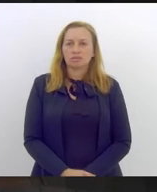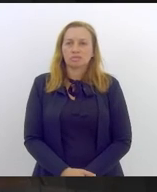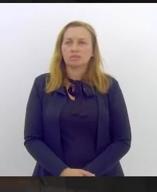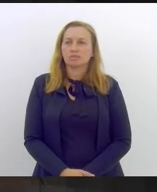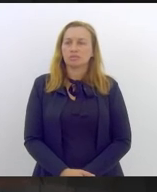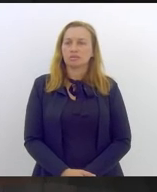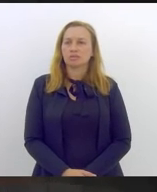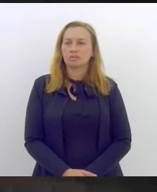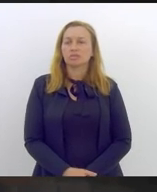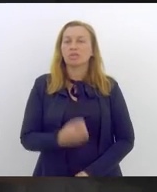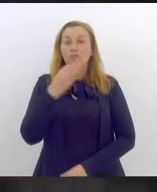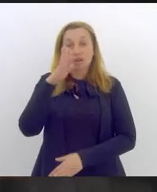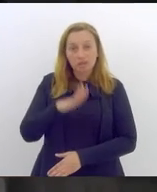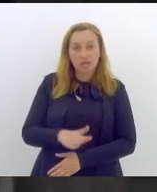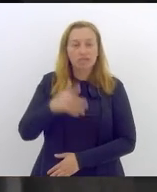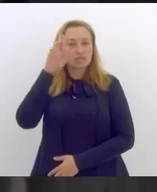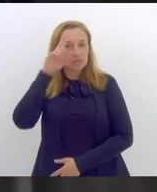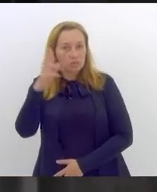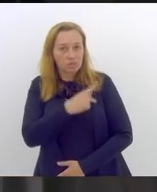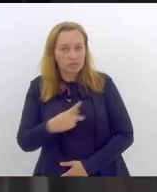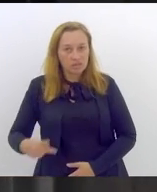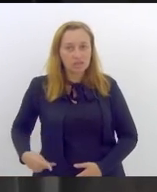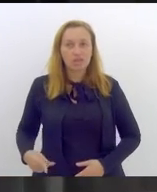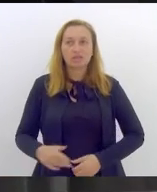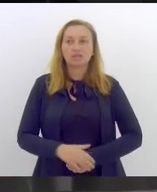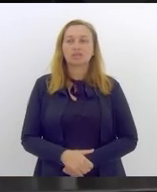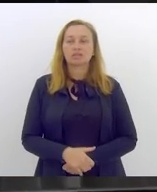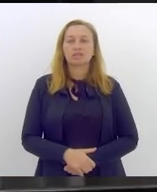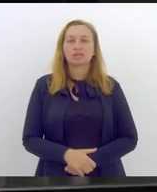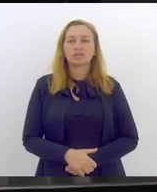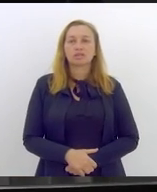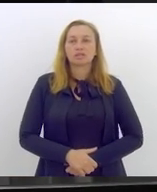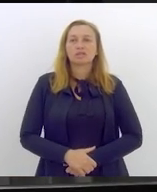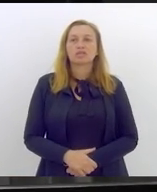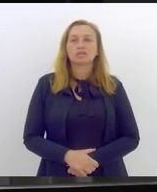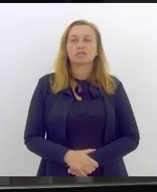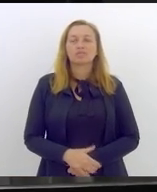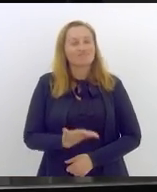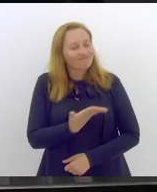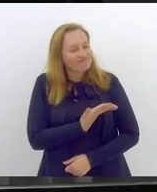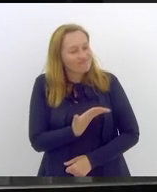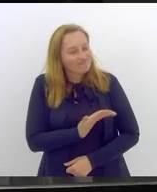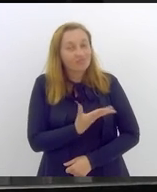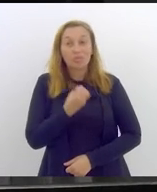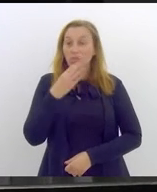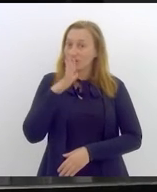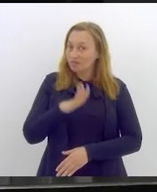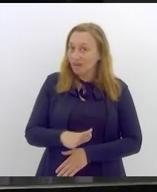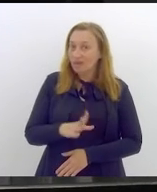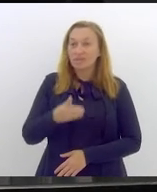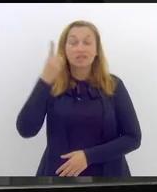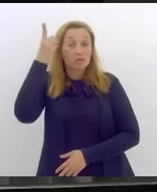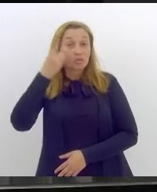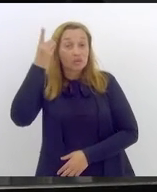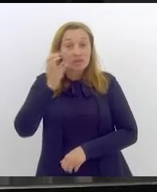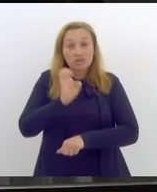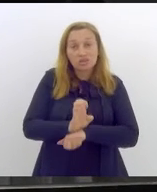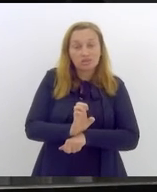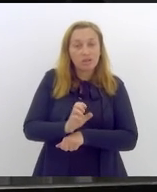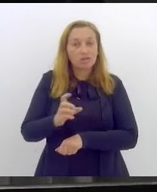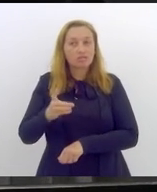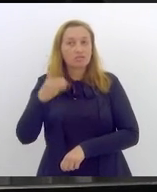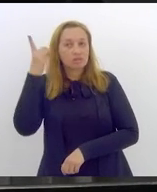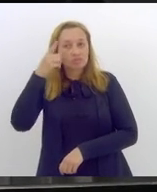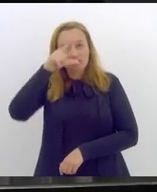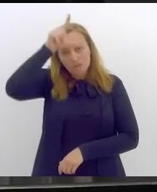Boa tarde senhor presidente Valdo Ceasa grande amigo boa tarde Deputado Estadual Luiz Paulo